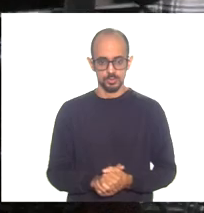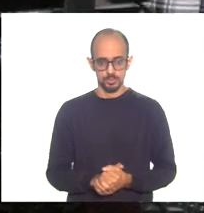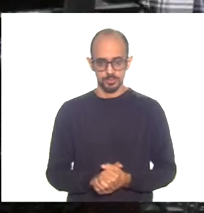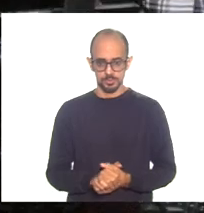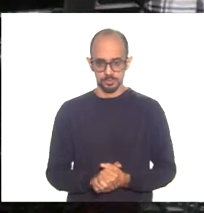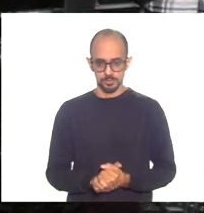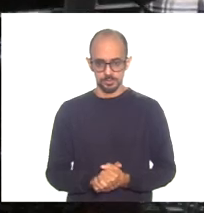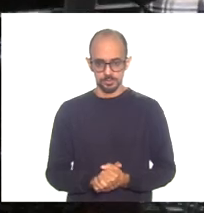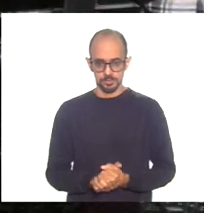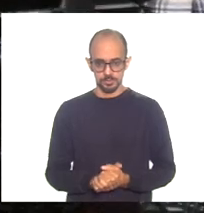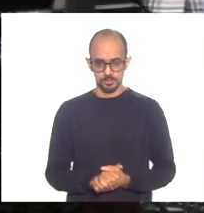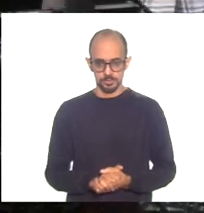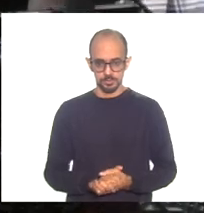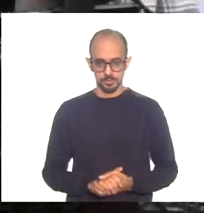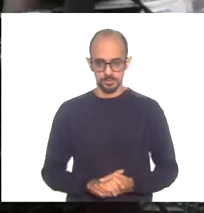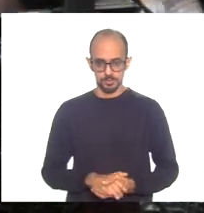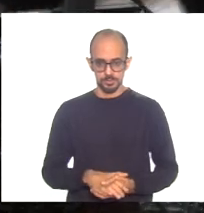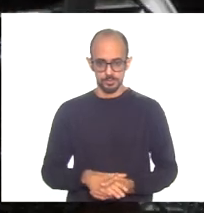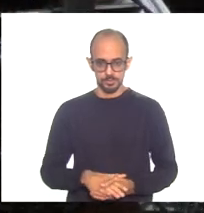Senhora...